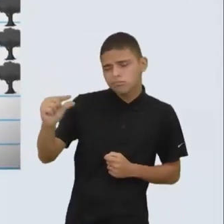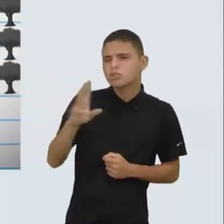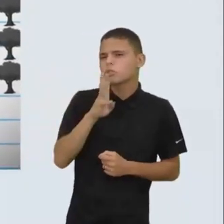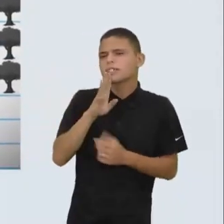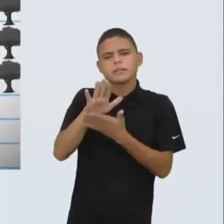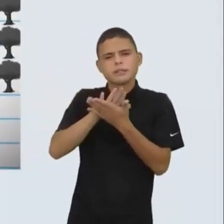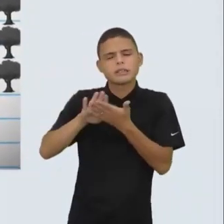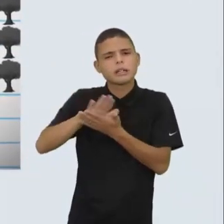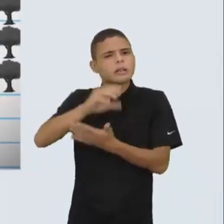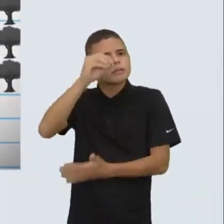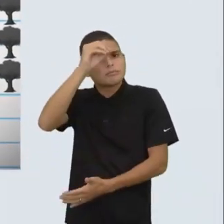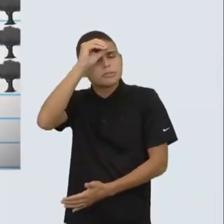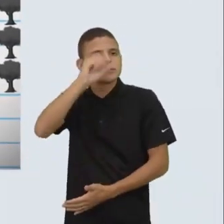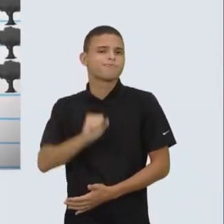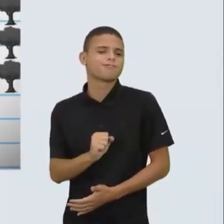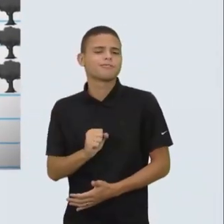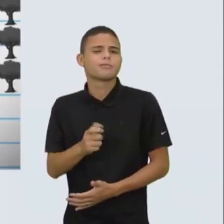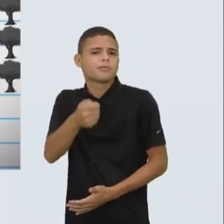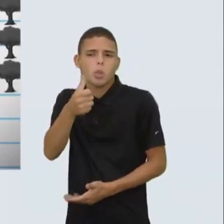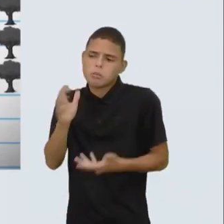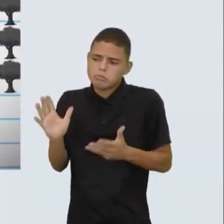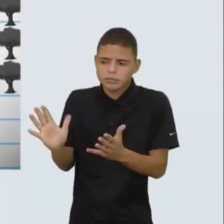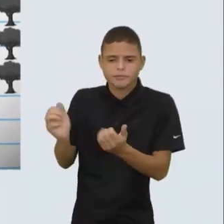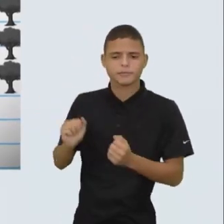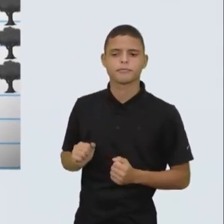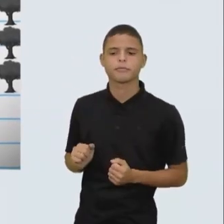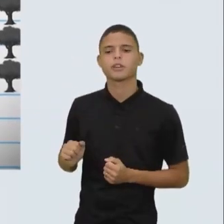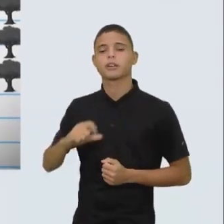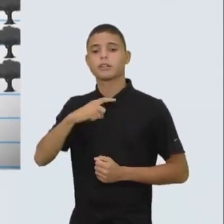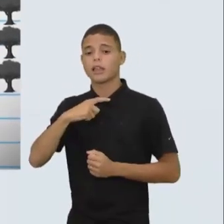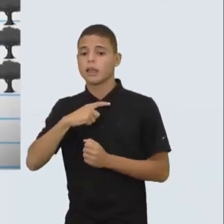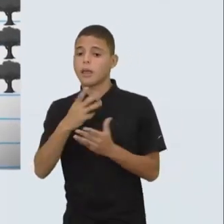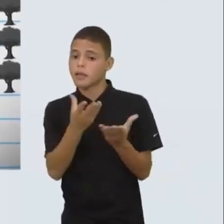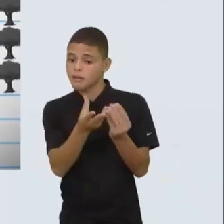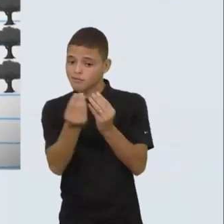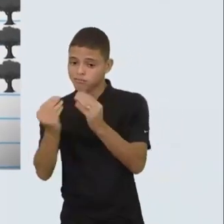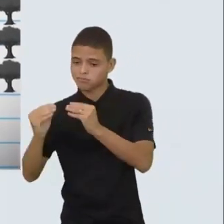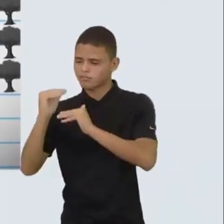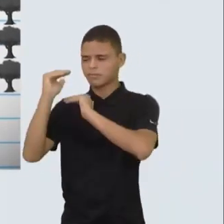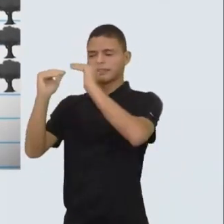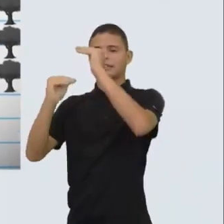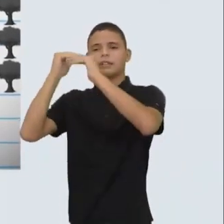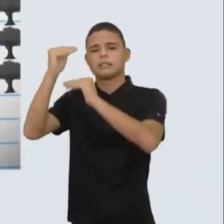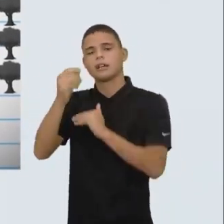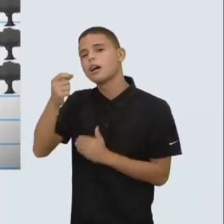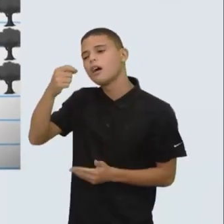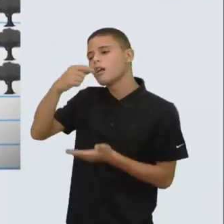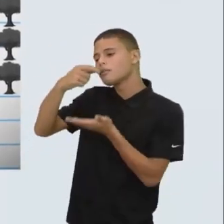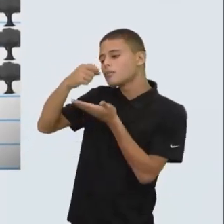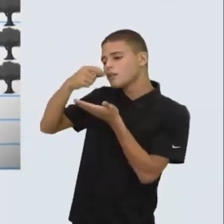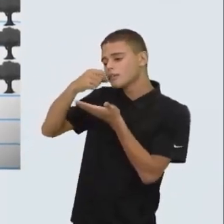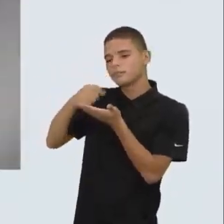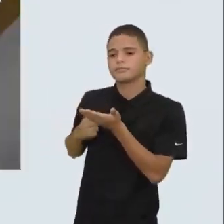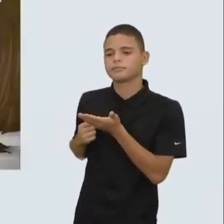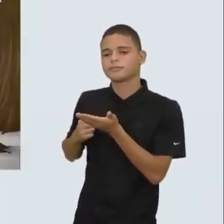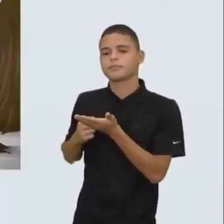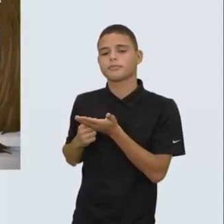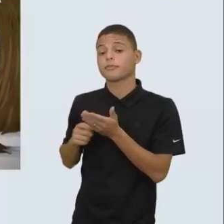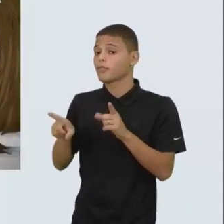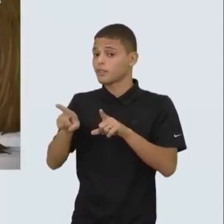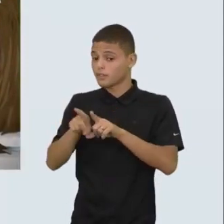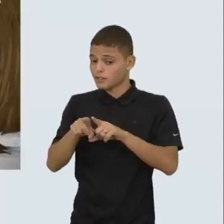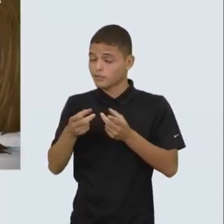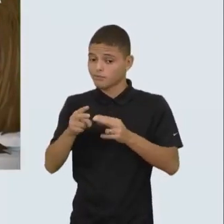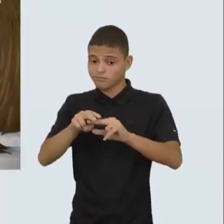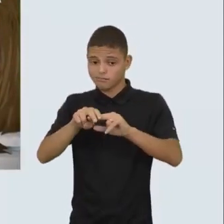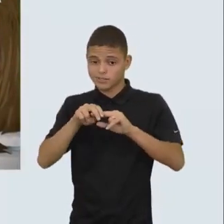e raramente valorizadas. Existe, então, um enorme potencial de desenvolvimento de medicamentos, por exemplo. Mesmo assim, o